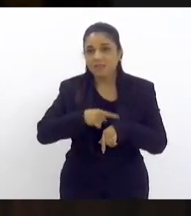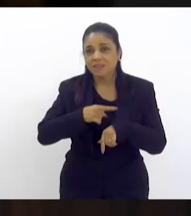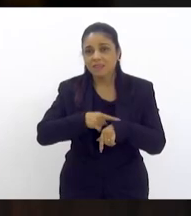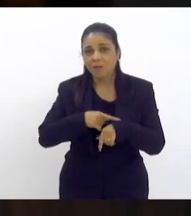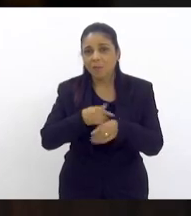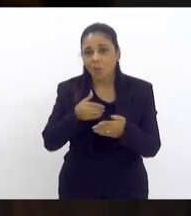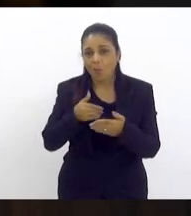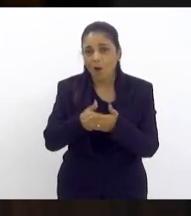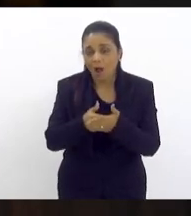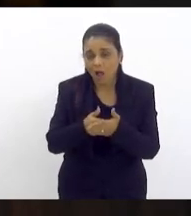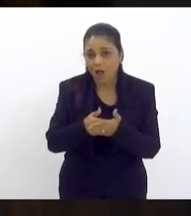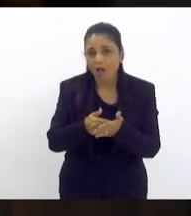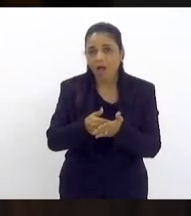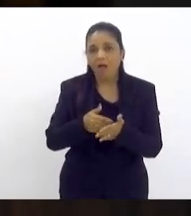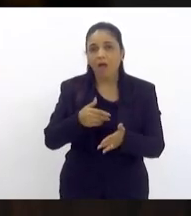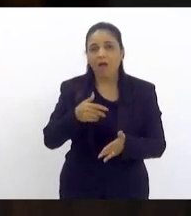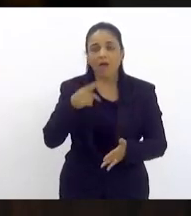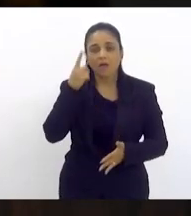deputado